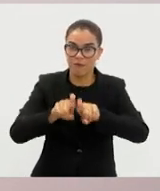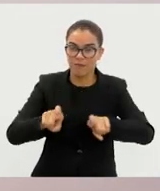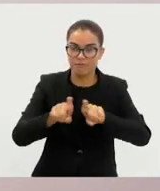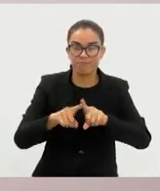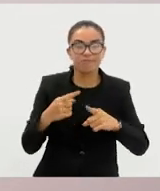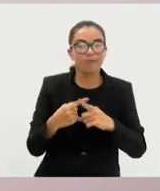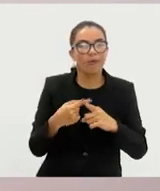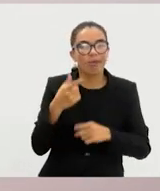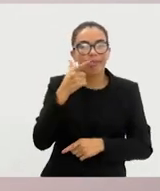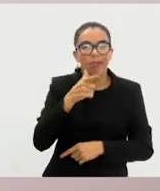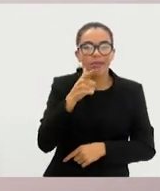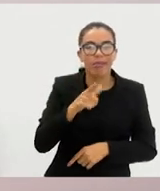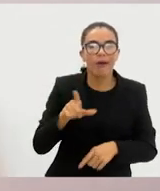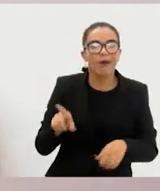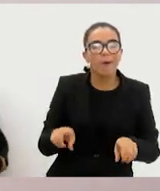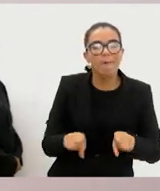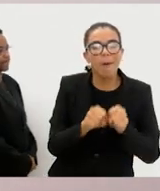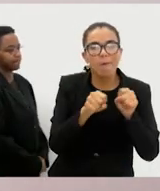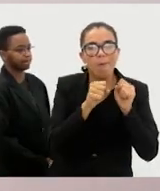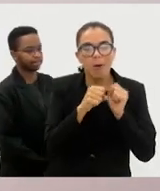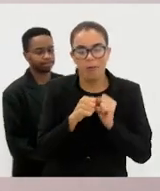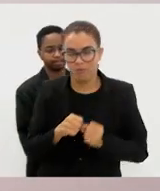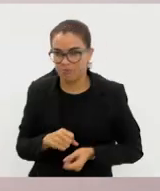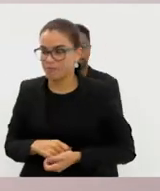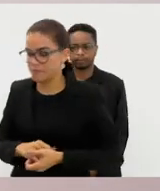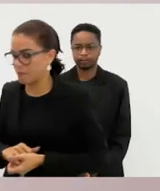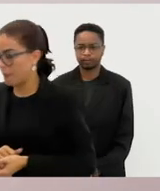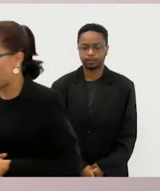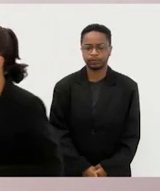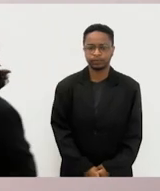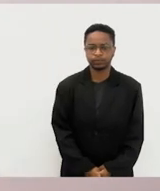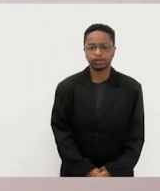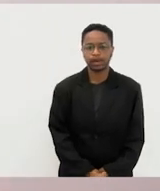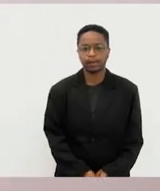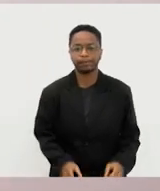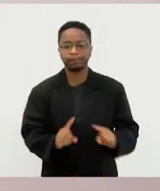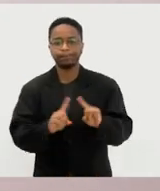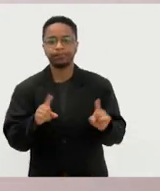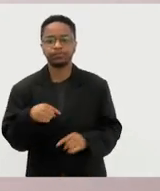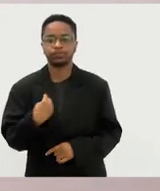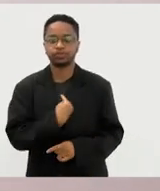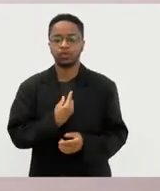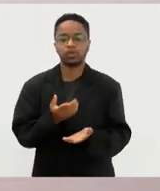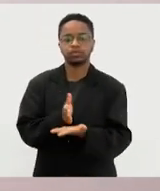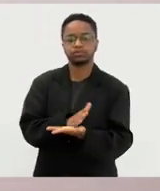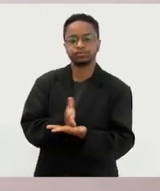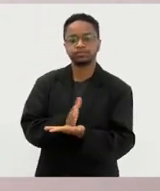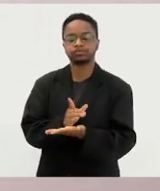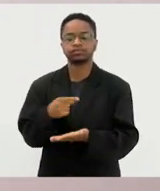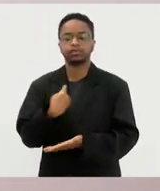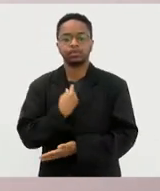até eliminando barreiras, no caso deles. Mas aqui no nosso vai ser um híbrido, e aí a gente está buscando parcerias